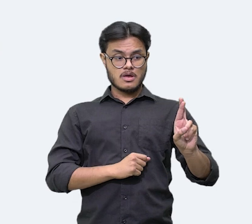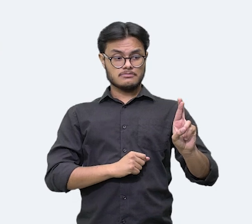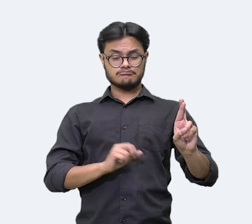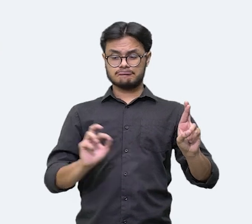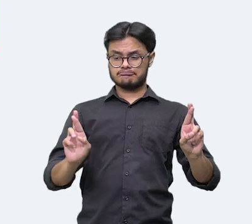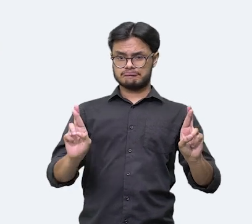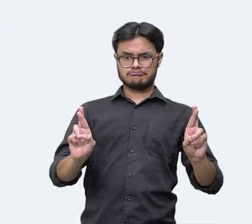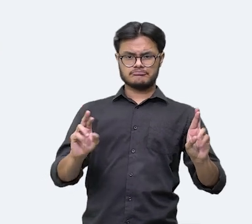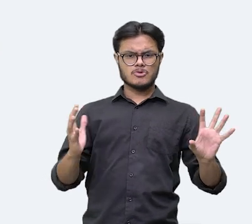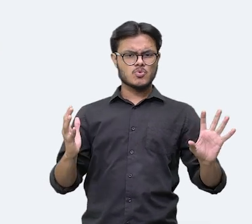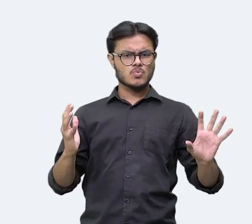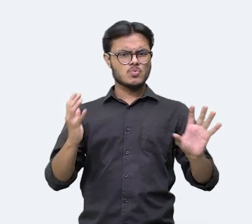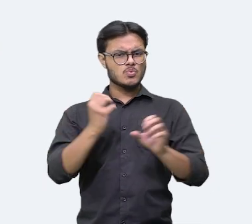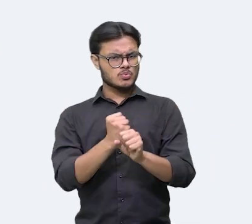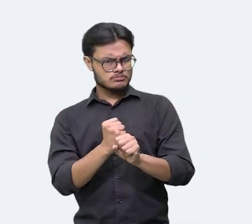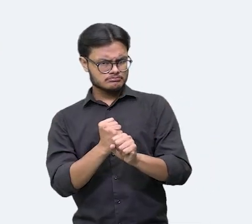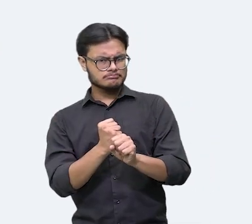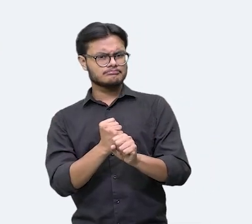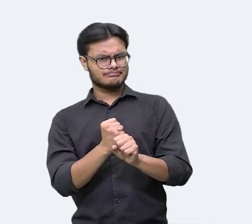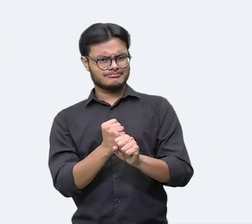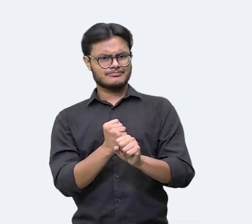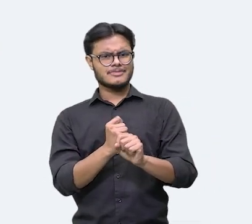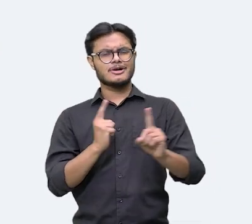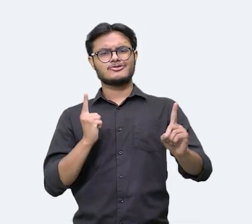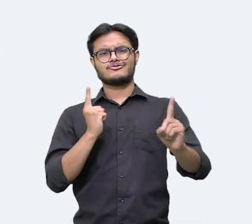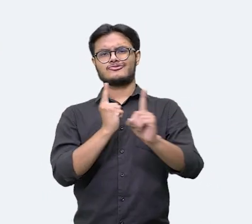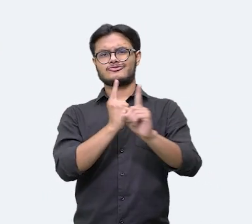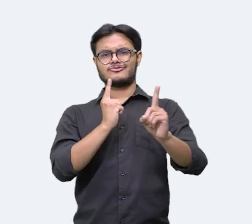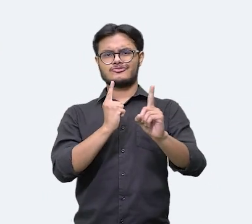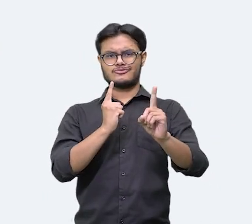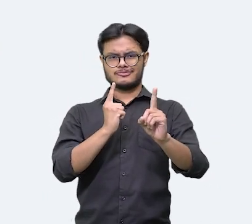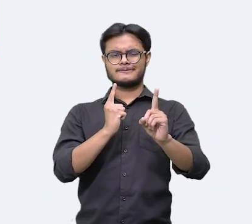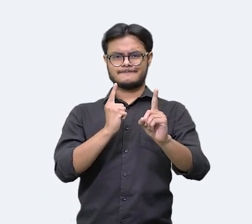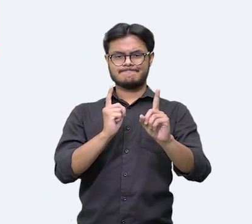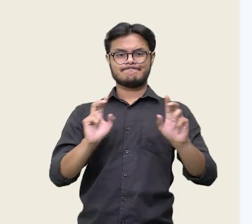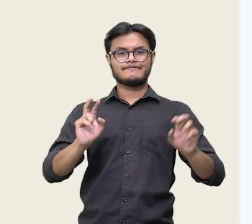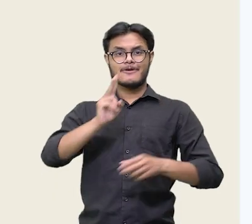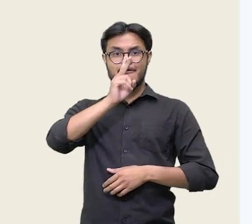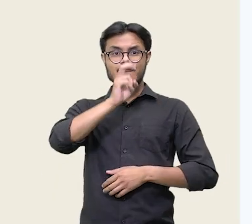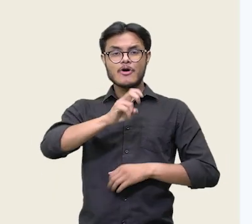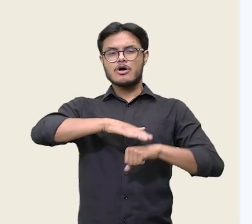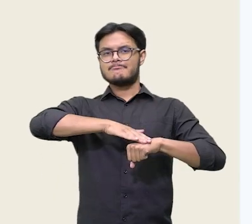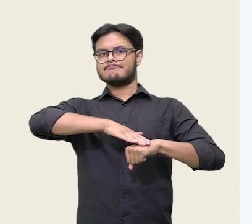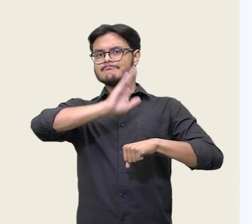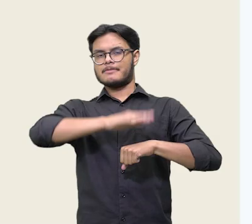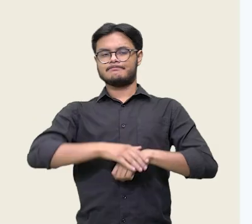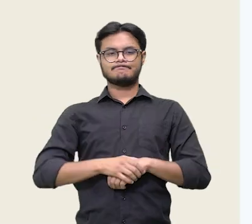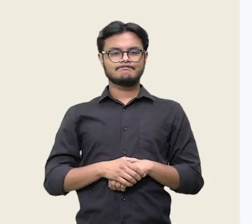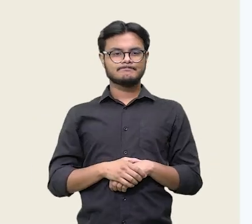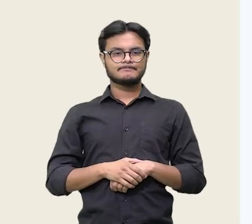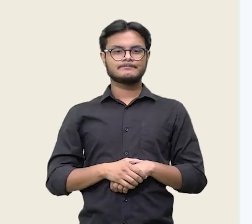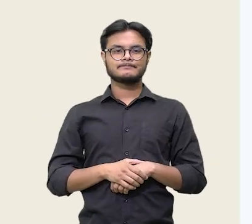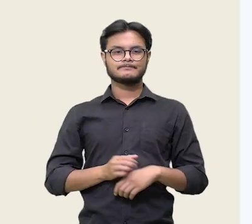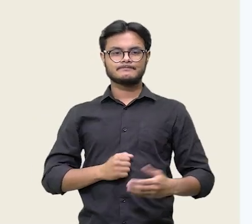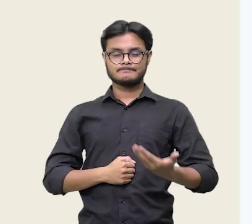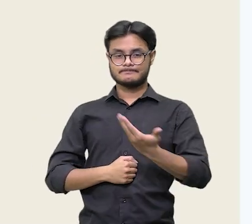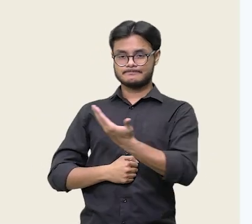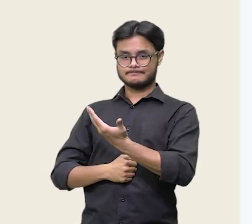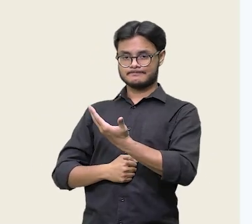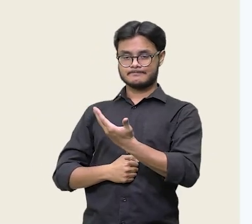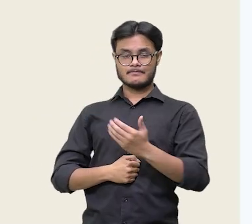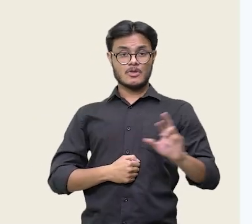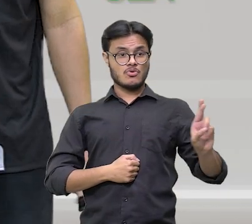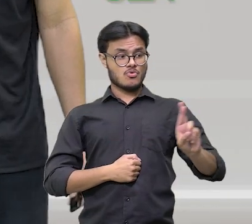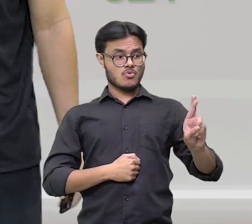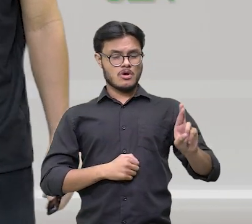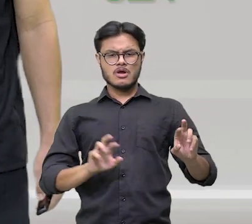em série, somarmos a resistência deles e nós vamos ter a resistência equivalente. Tá? É bem simples. Para N resistores